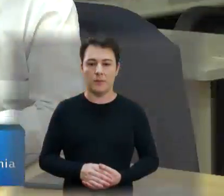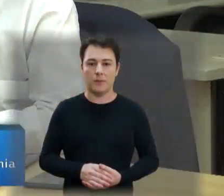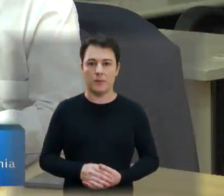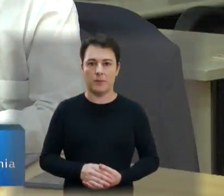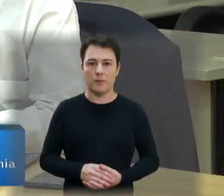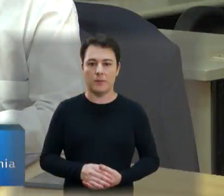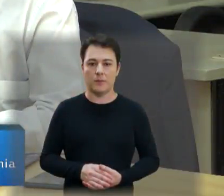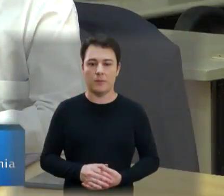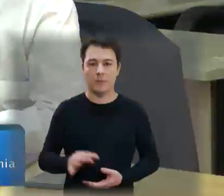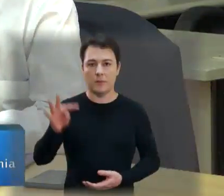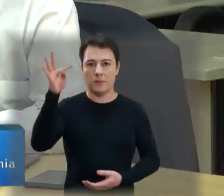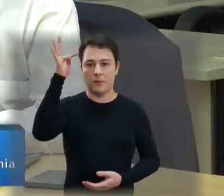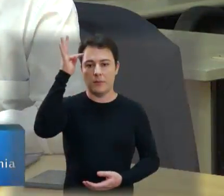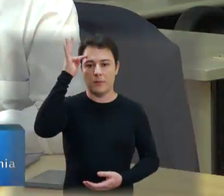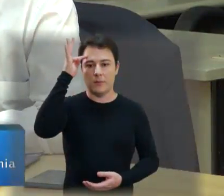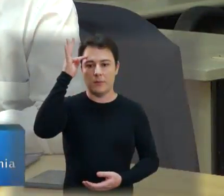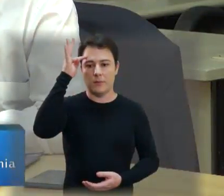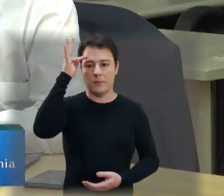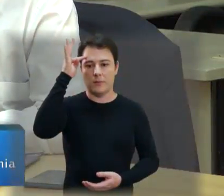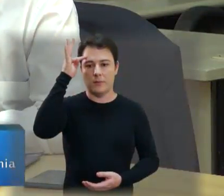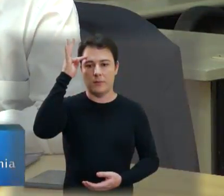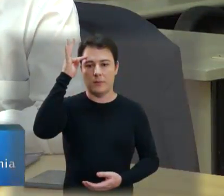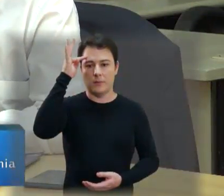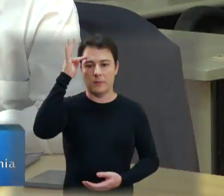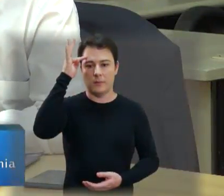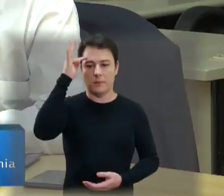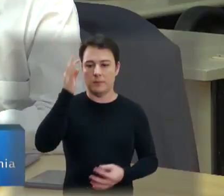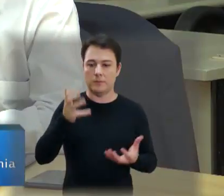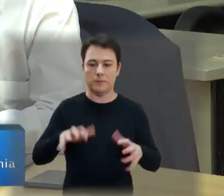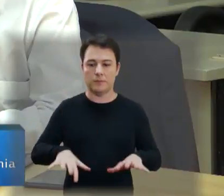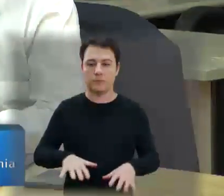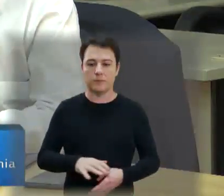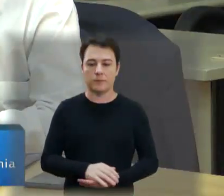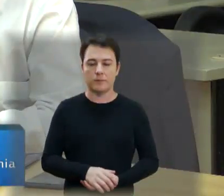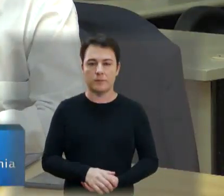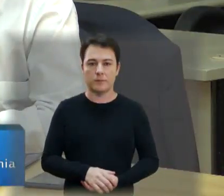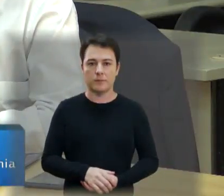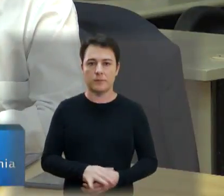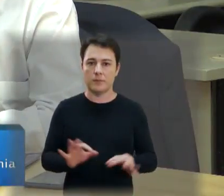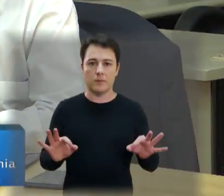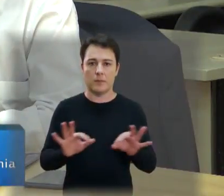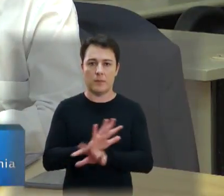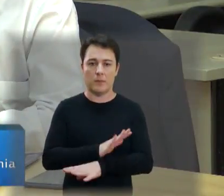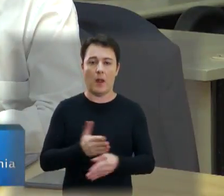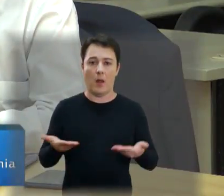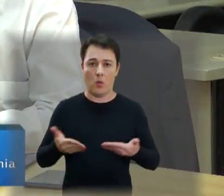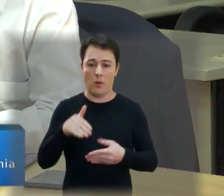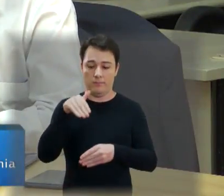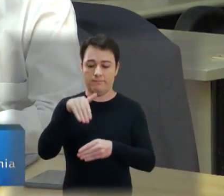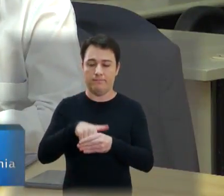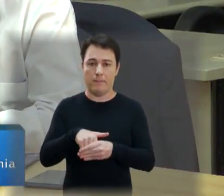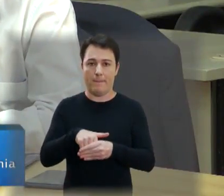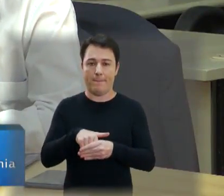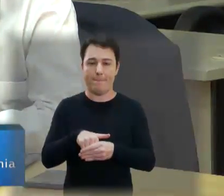Com a palavra, vereador Toninho do Mel. Contemplado, encerrada a discussão, vamos à